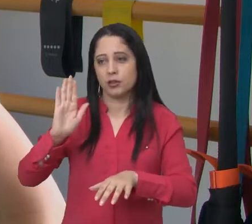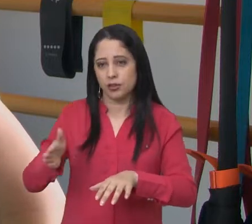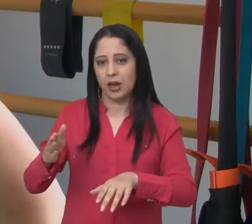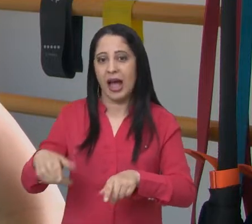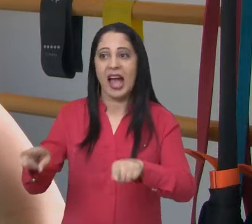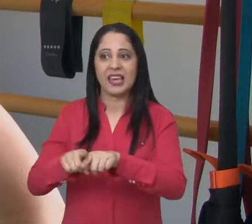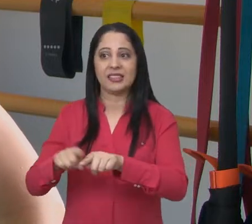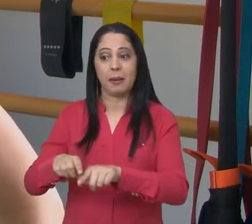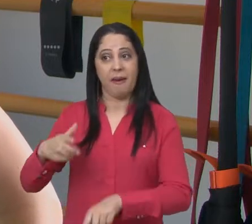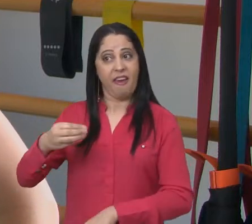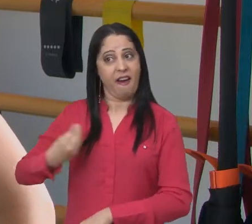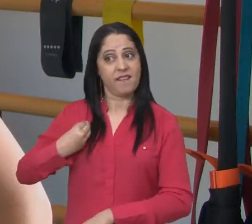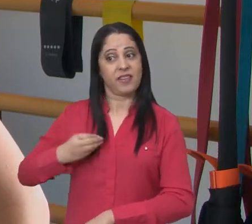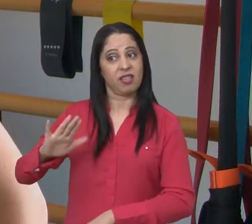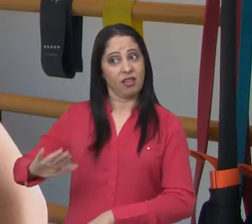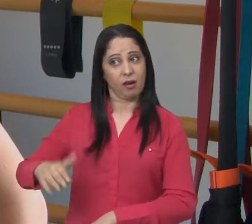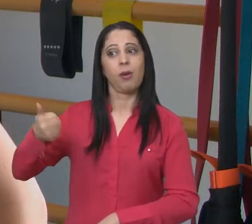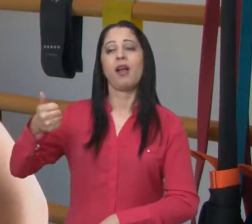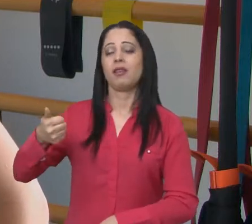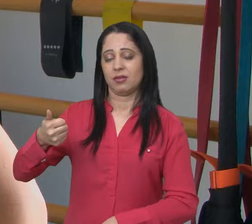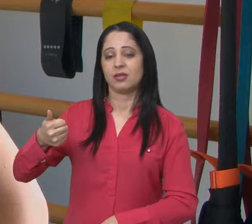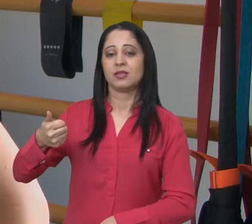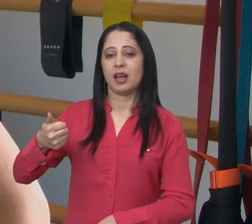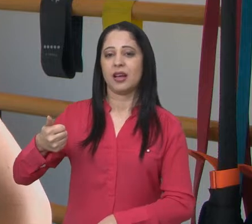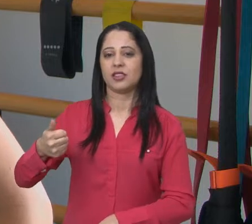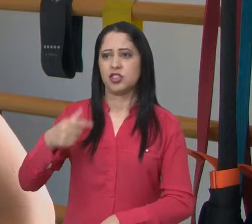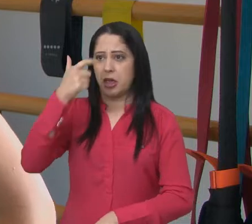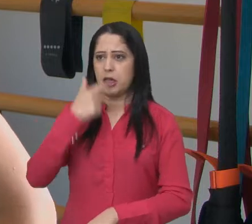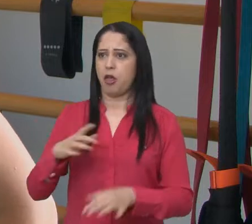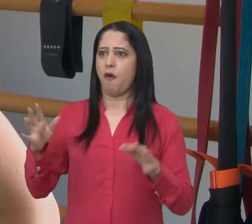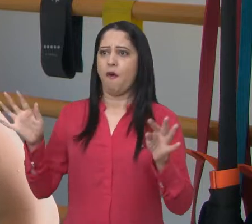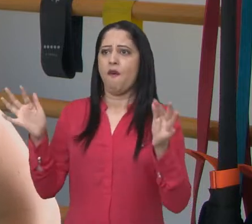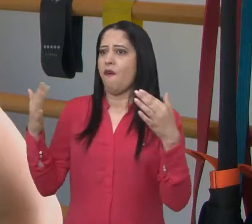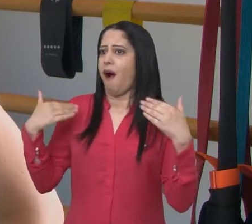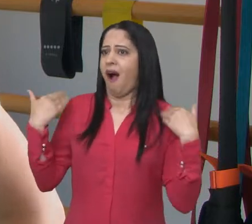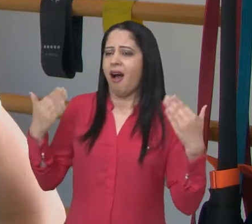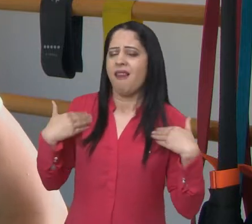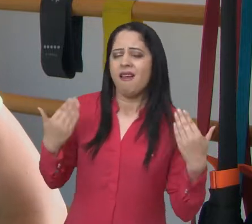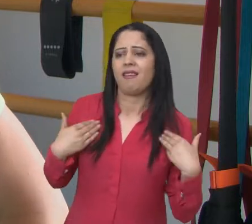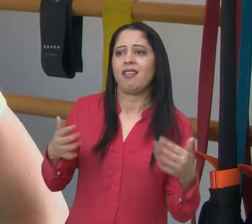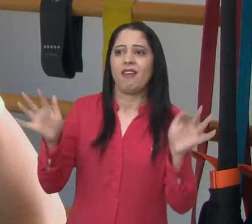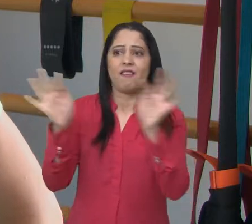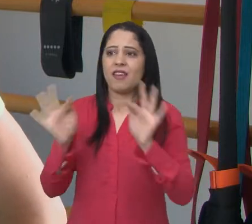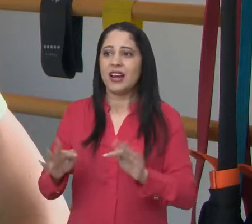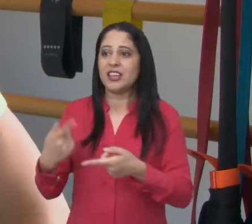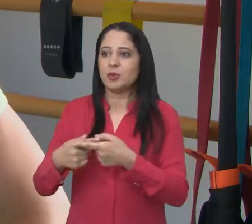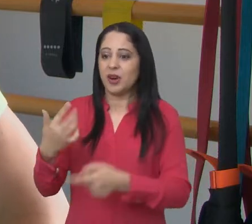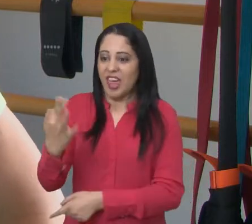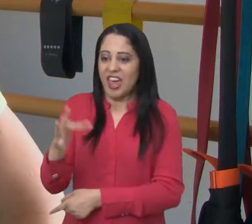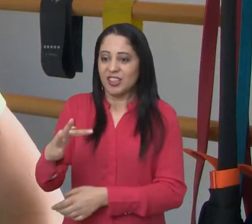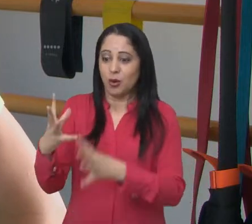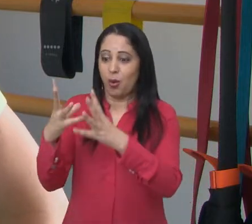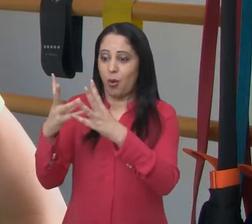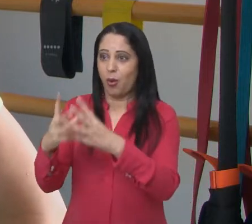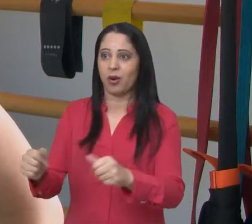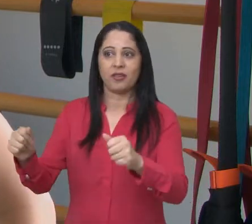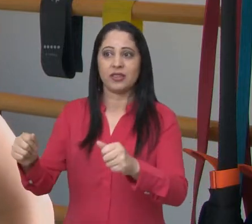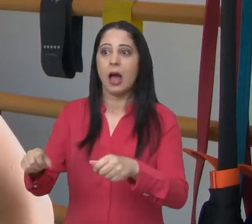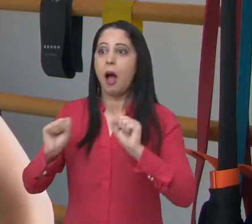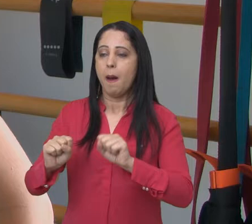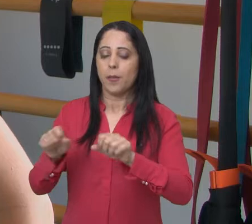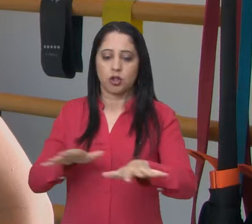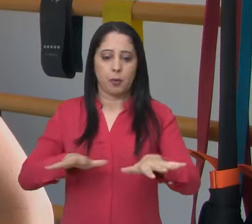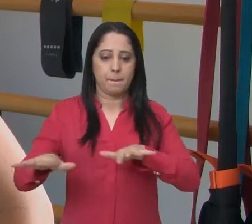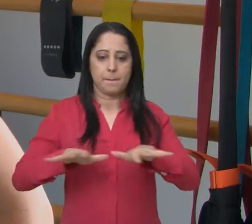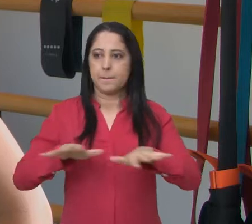também em qualidade de vida. É uma alegria muito grande não ter dor e ter a certeza que você consegue